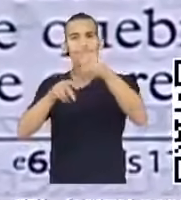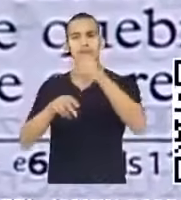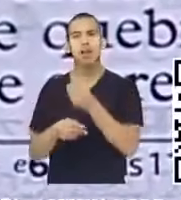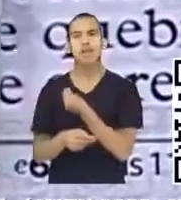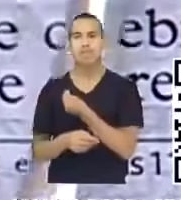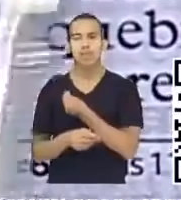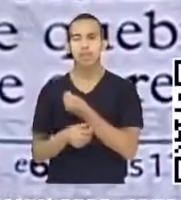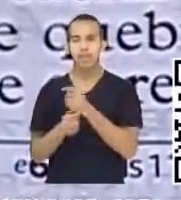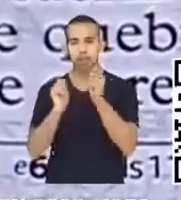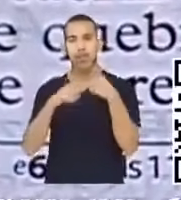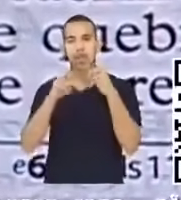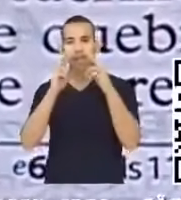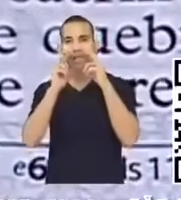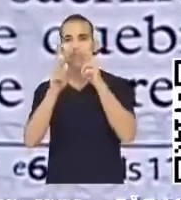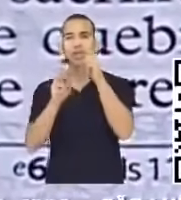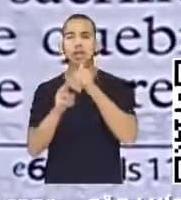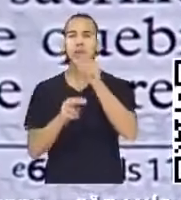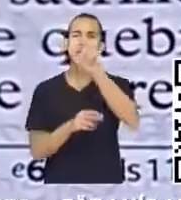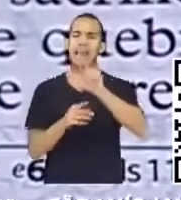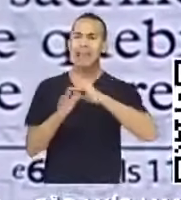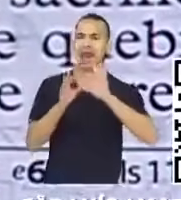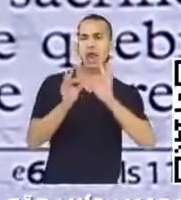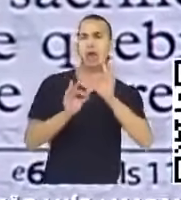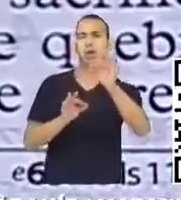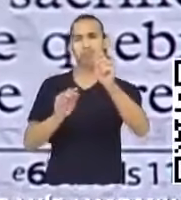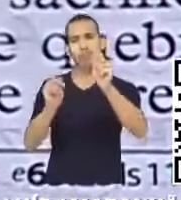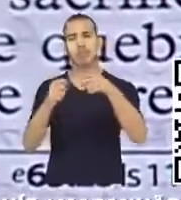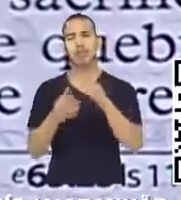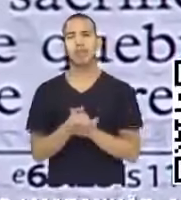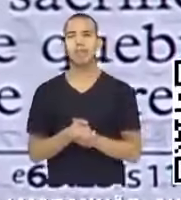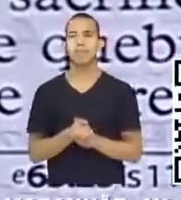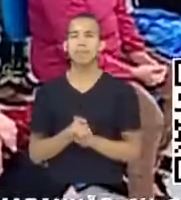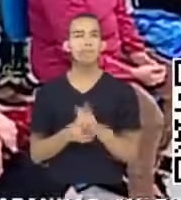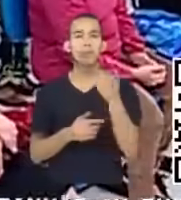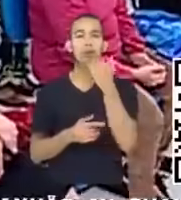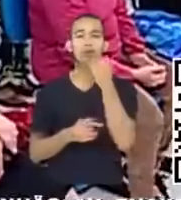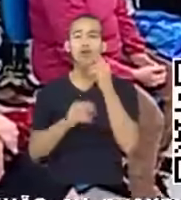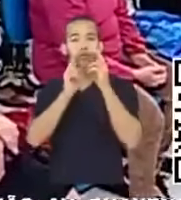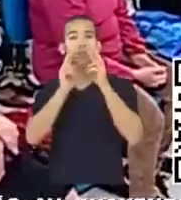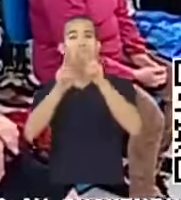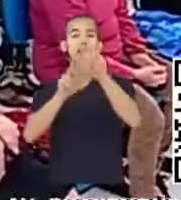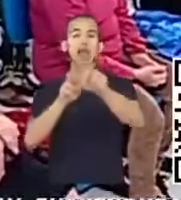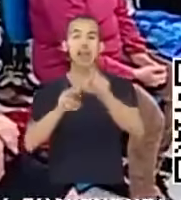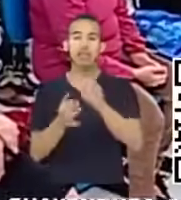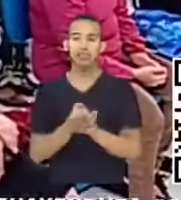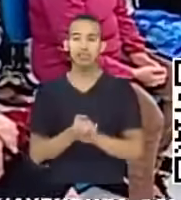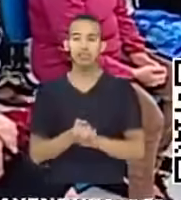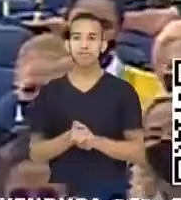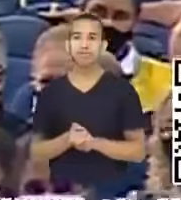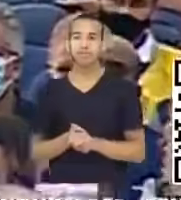e eu consegui ver a mulher lá já sei não resolve nada não adianta eu olhar ela lá e venta que eu tô vendo aqui ó